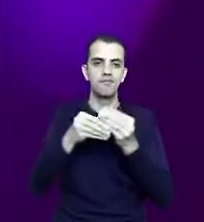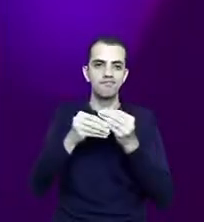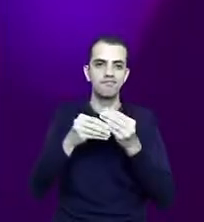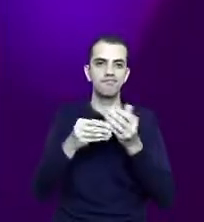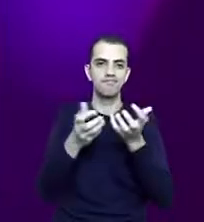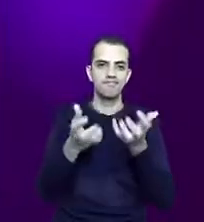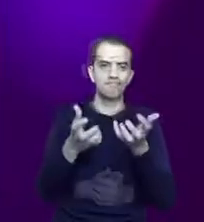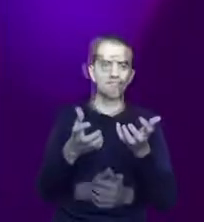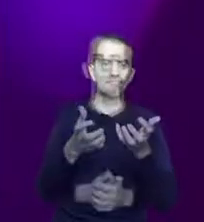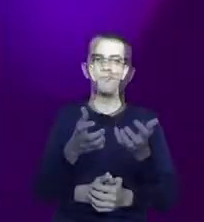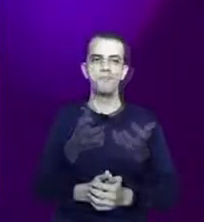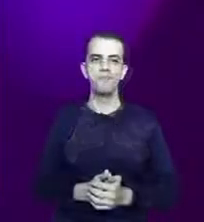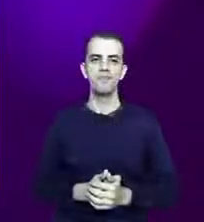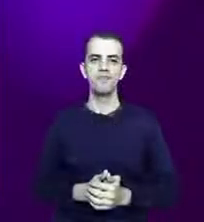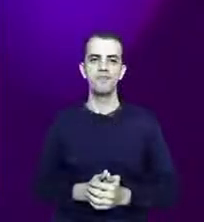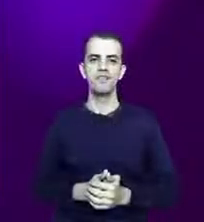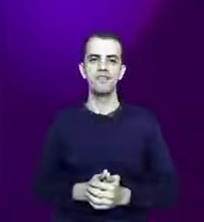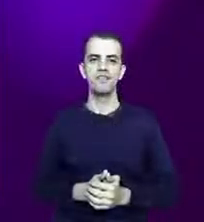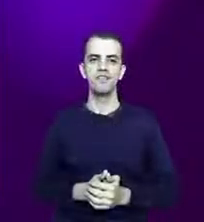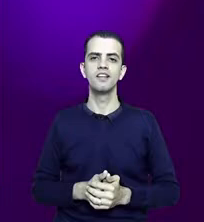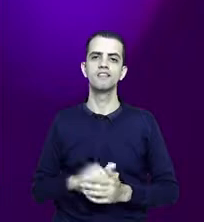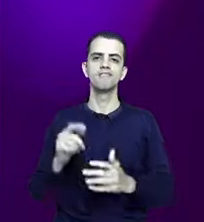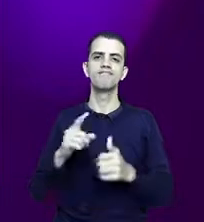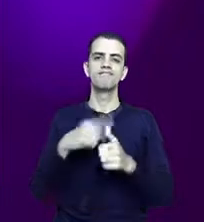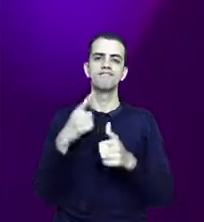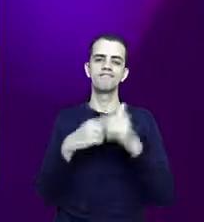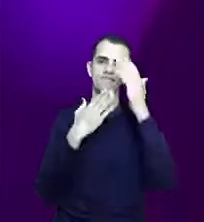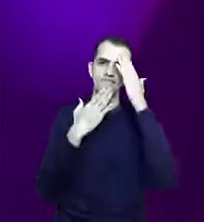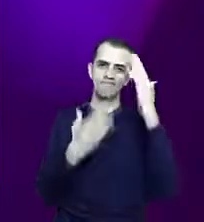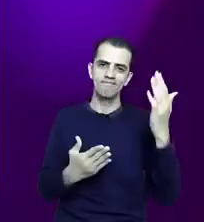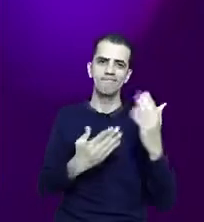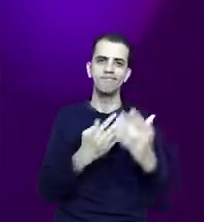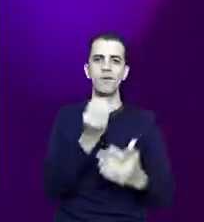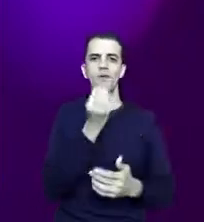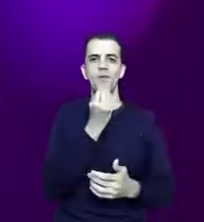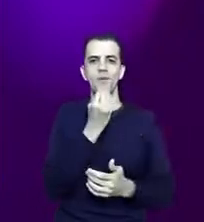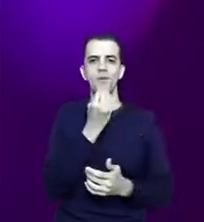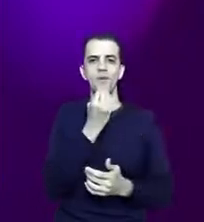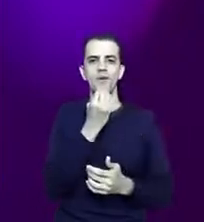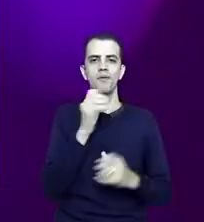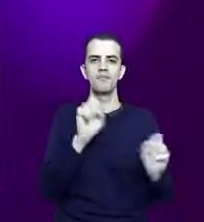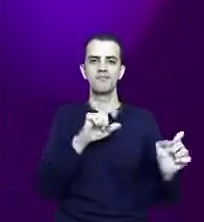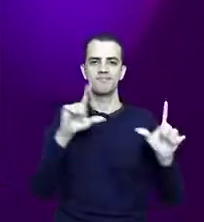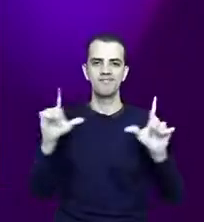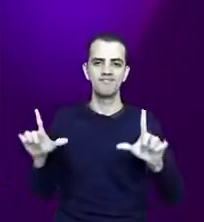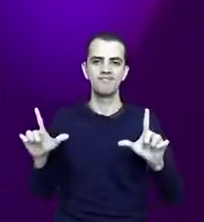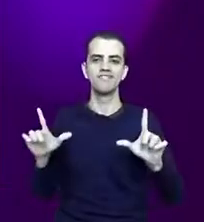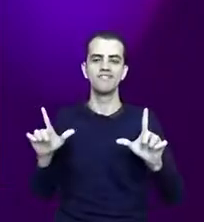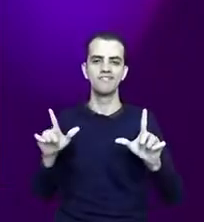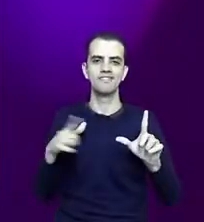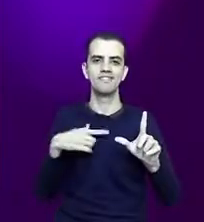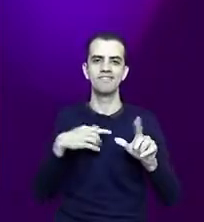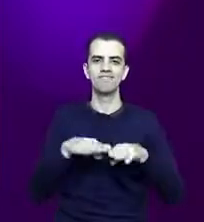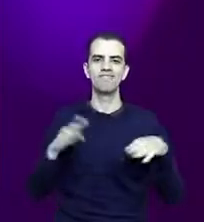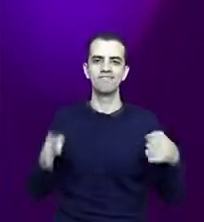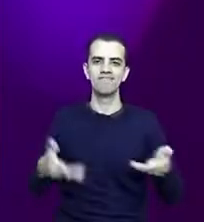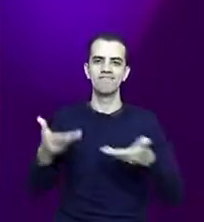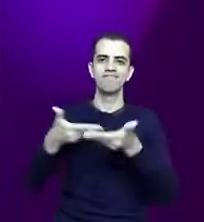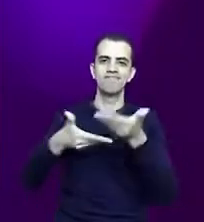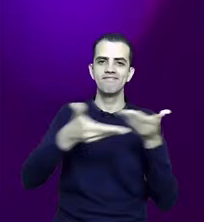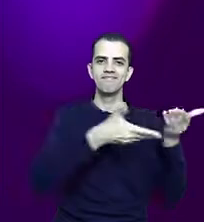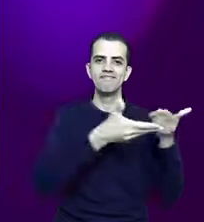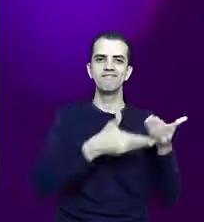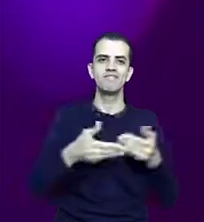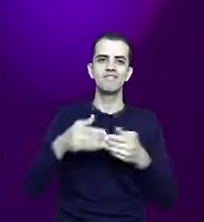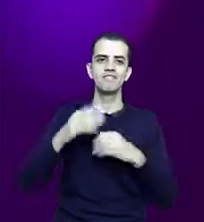Falcoque, o Dr. Buendia. Então, eu queria agradecer mais uma vez a oportunidade de compartilhar essa mesa com excelentes